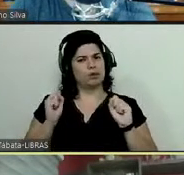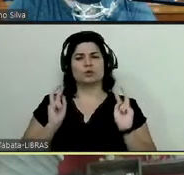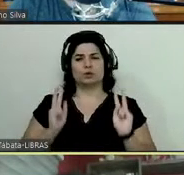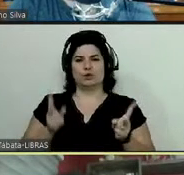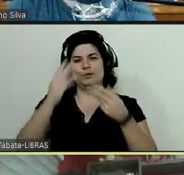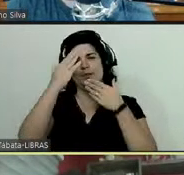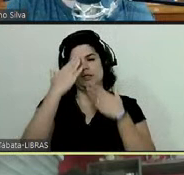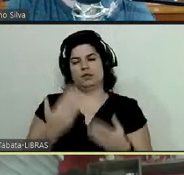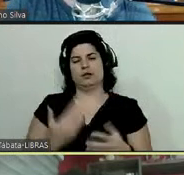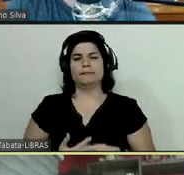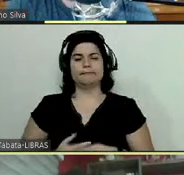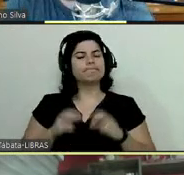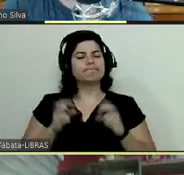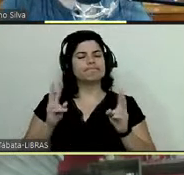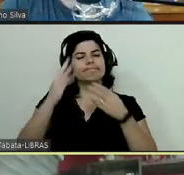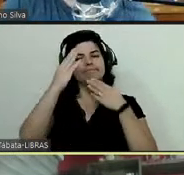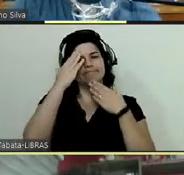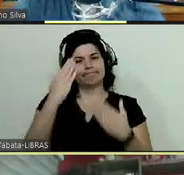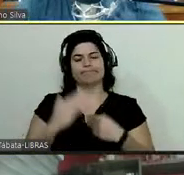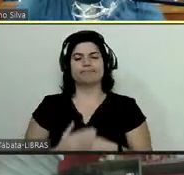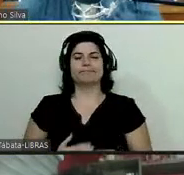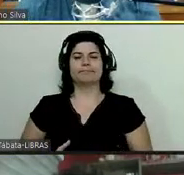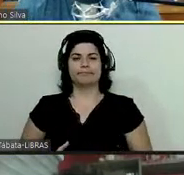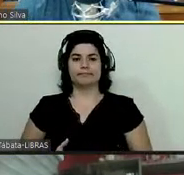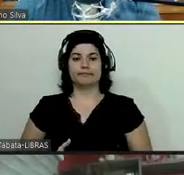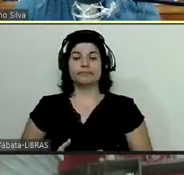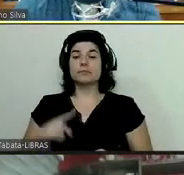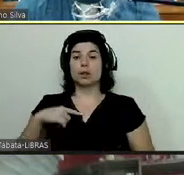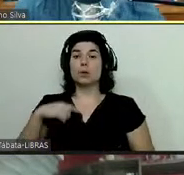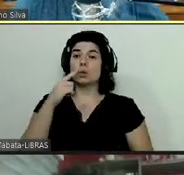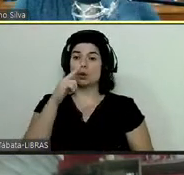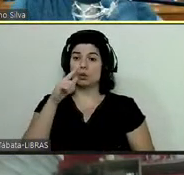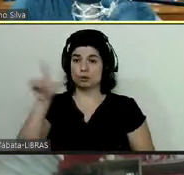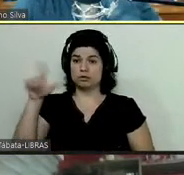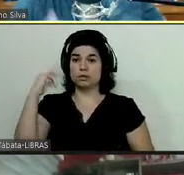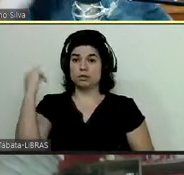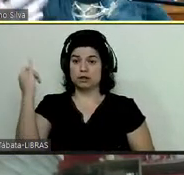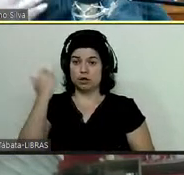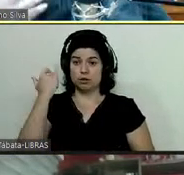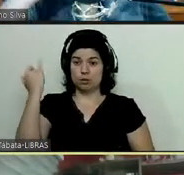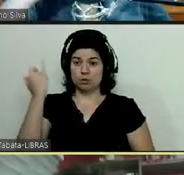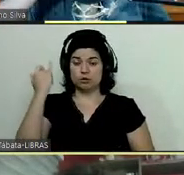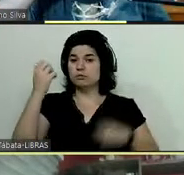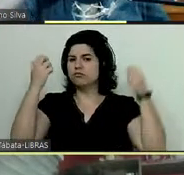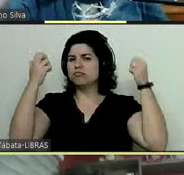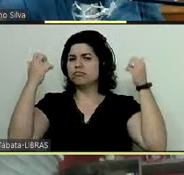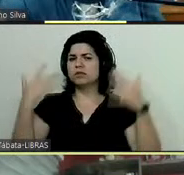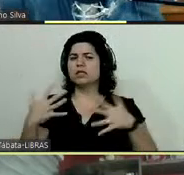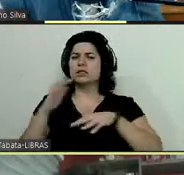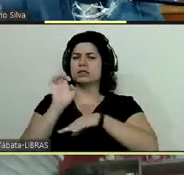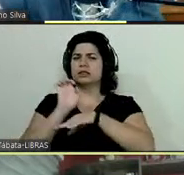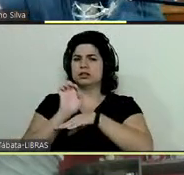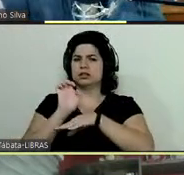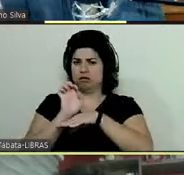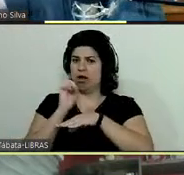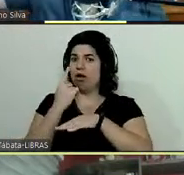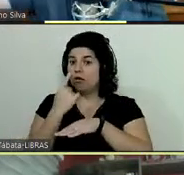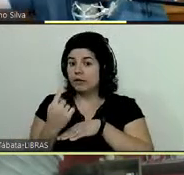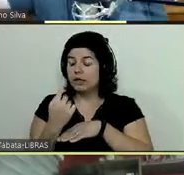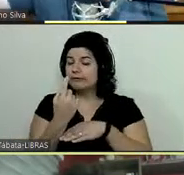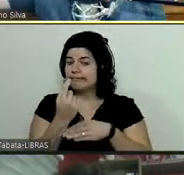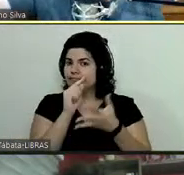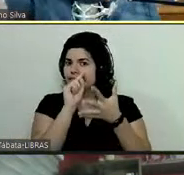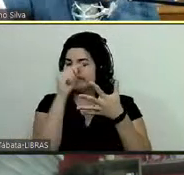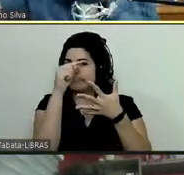seguir Obrigada consegui Valeu Eu que agradeço bom tem um outro ponto que é um ponto importante também que a gente está falando de estado olha veja quantas coisas